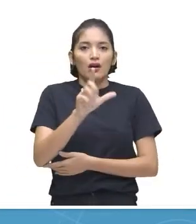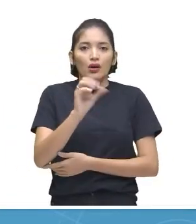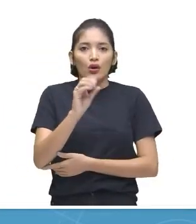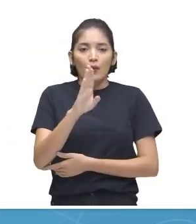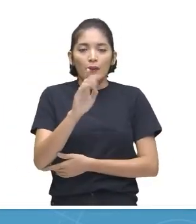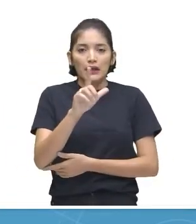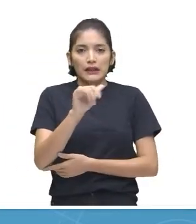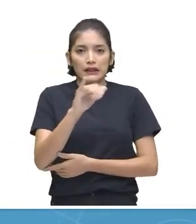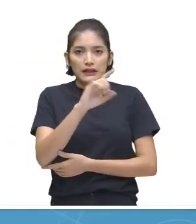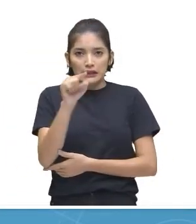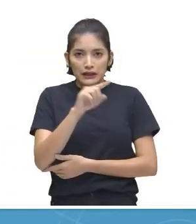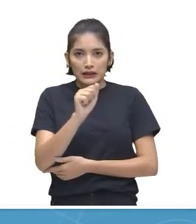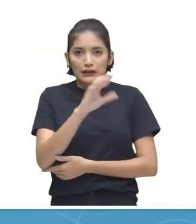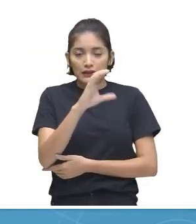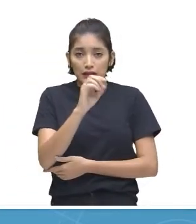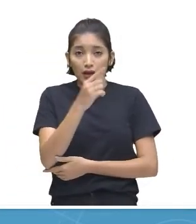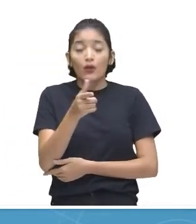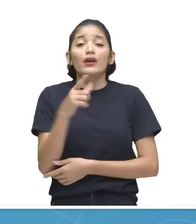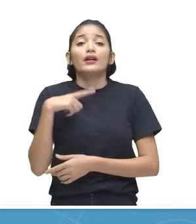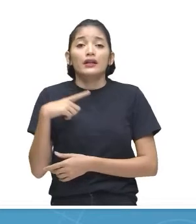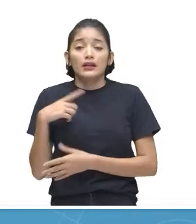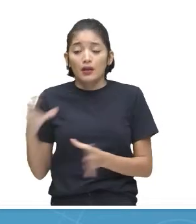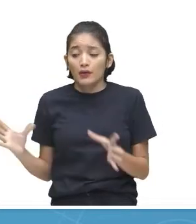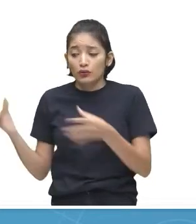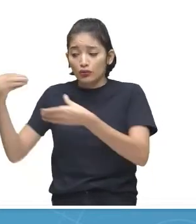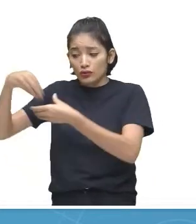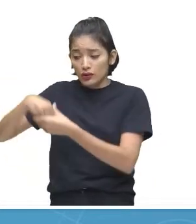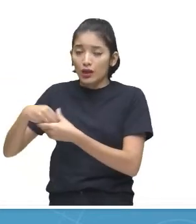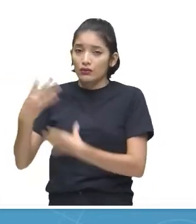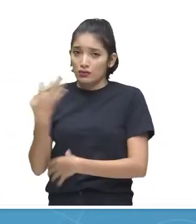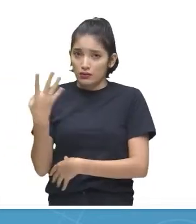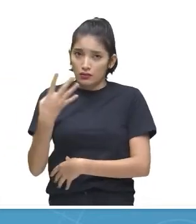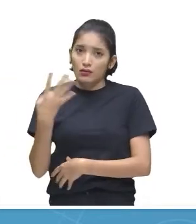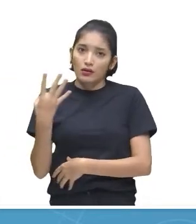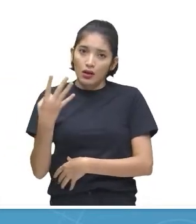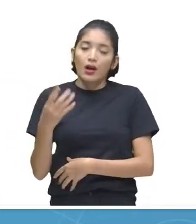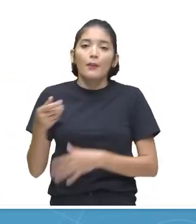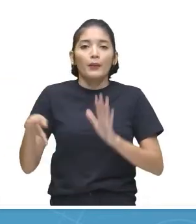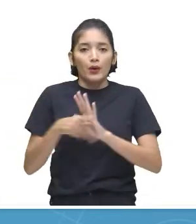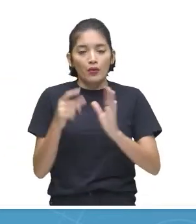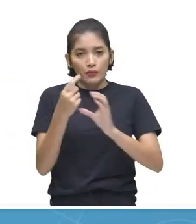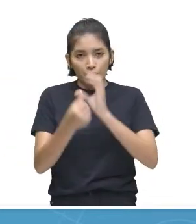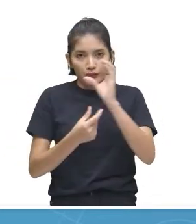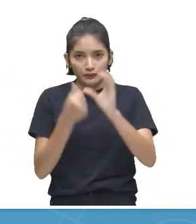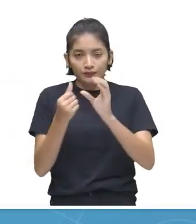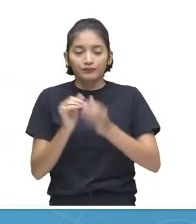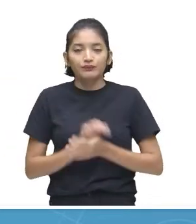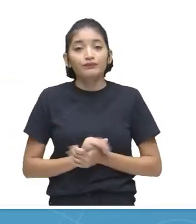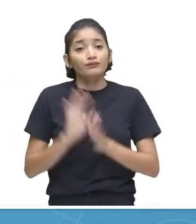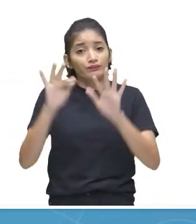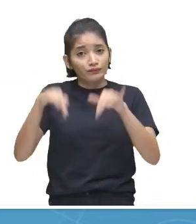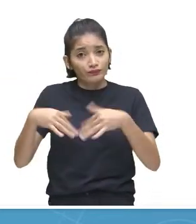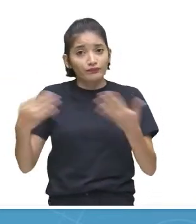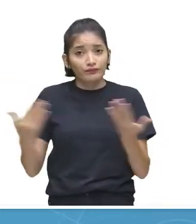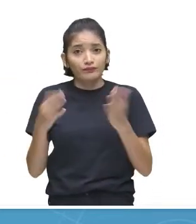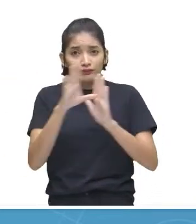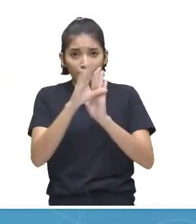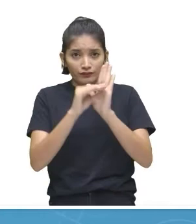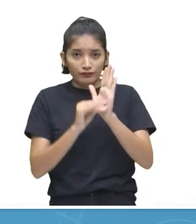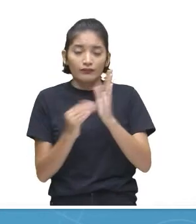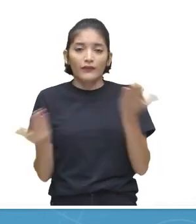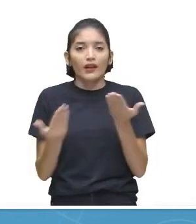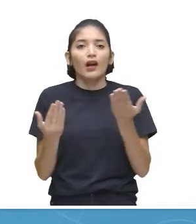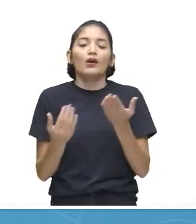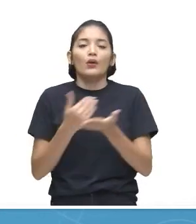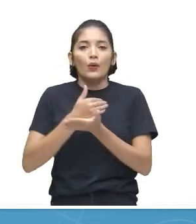estou envolvido diretamente com a quarta fase do capitalismo. Cerramos aqui, então, a nossa parte de conteúdo e vamos começar com a nossa